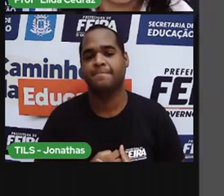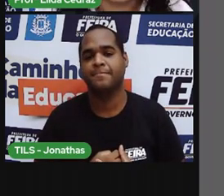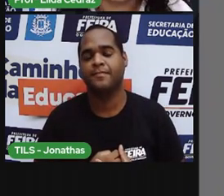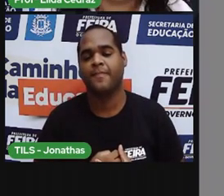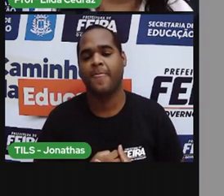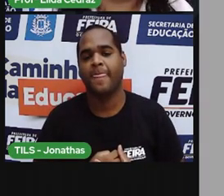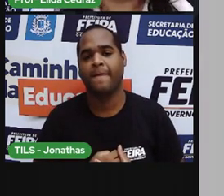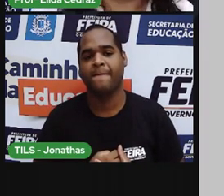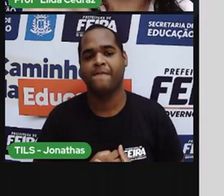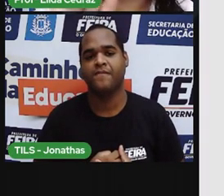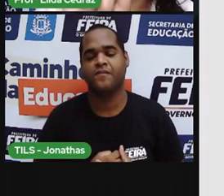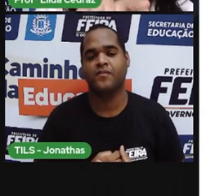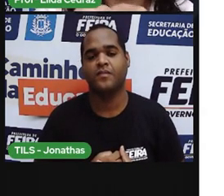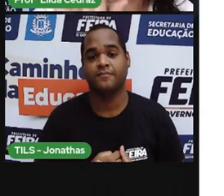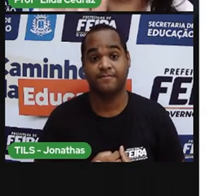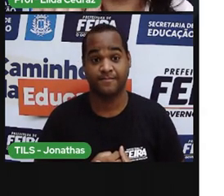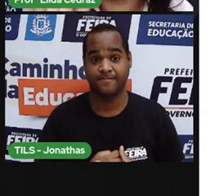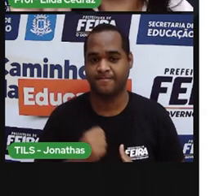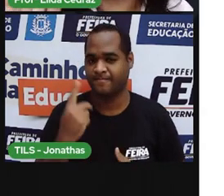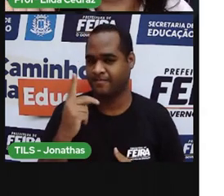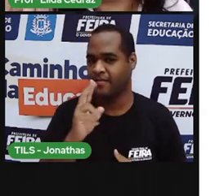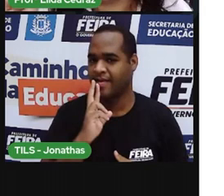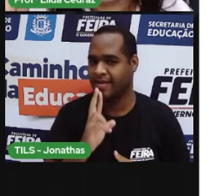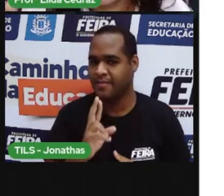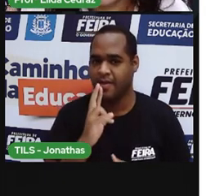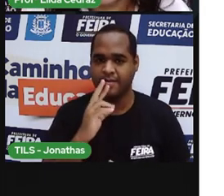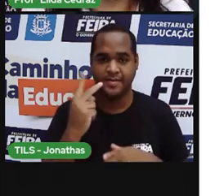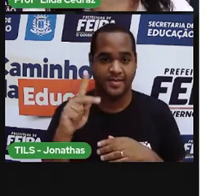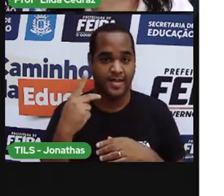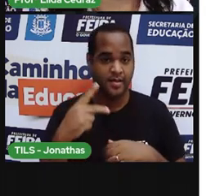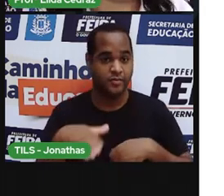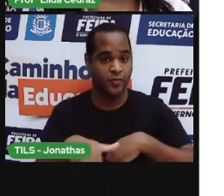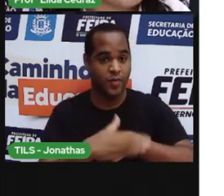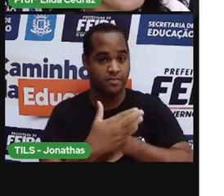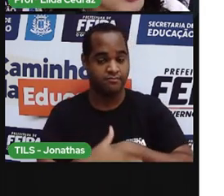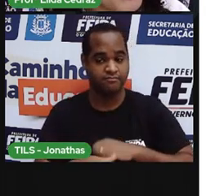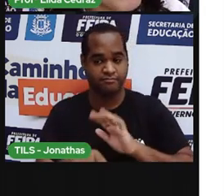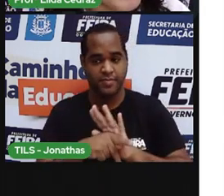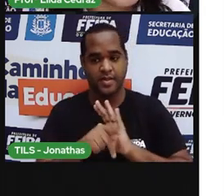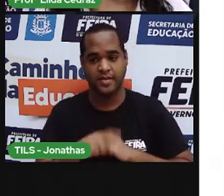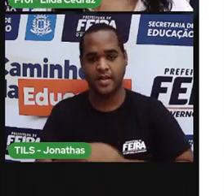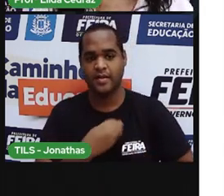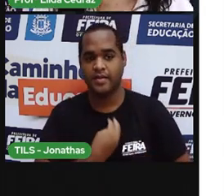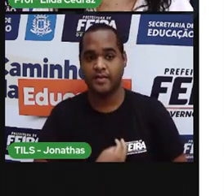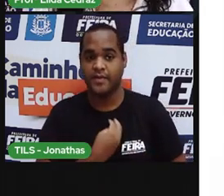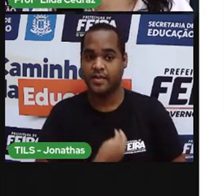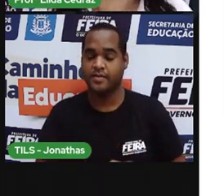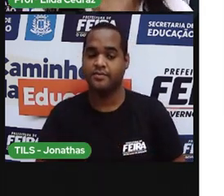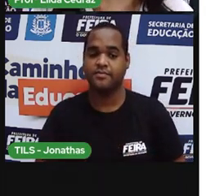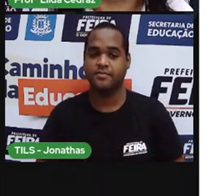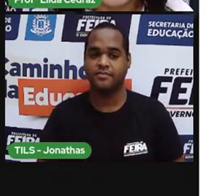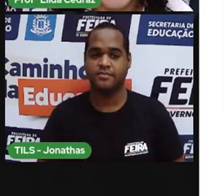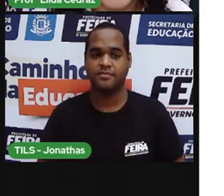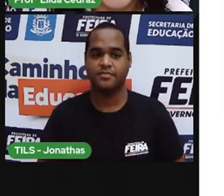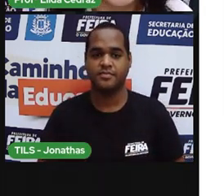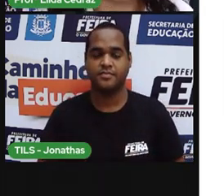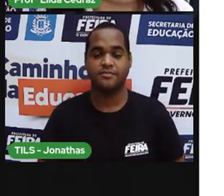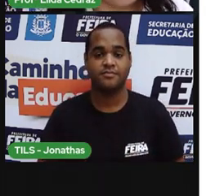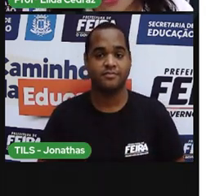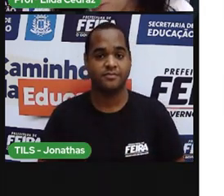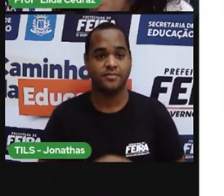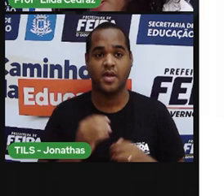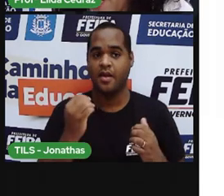Olha só. Se essa rua fosse minha, e embaixo do texto está escrito